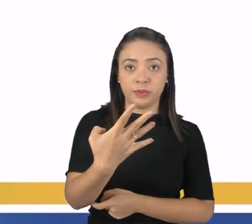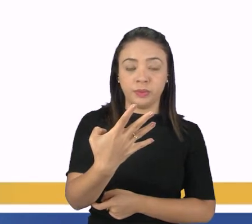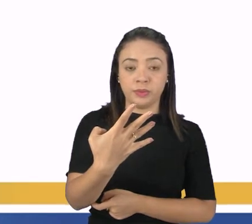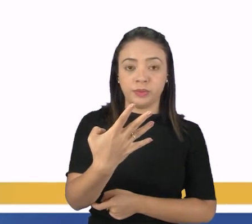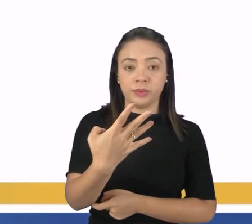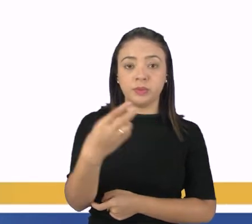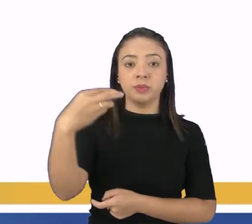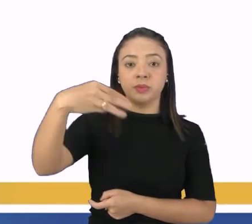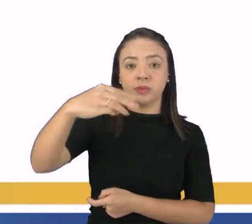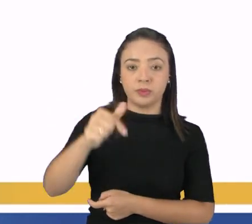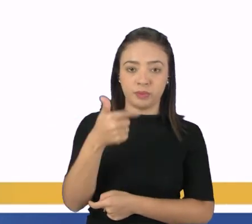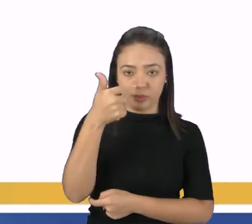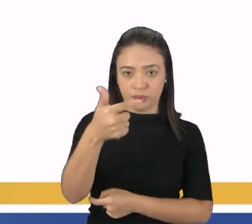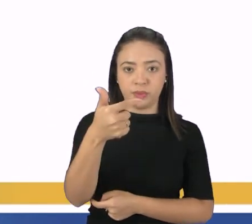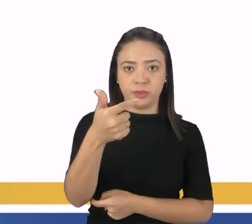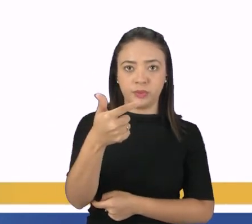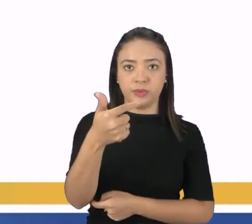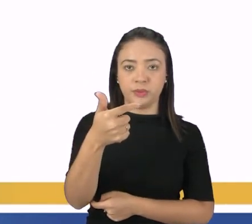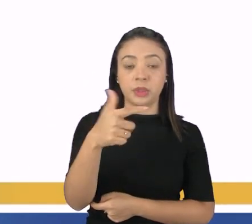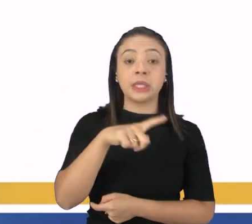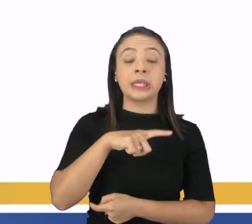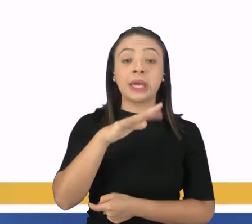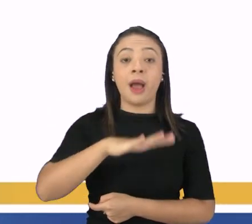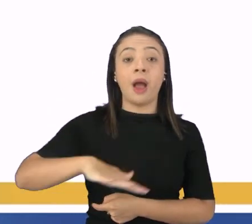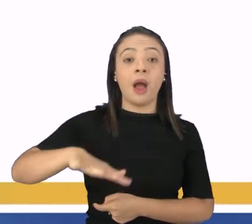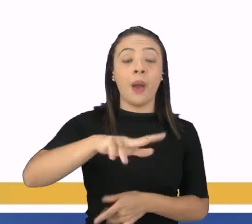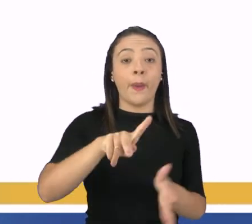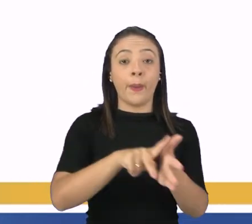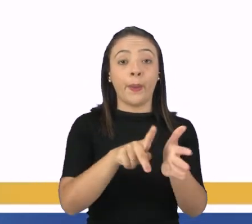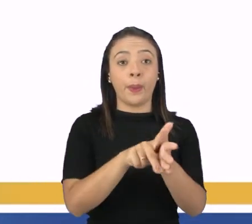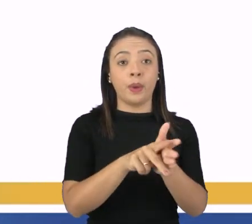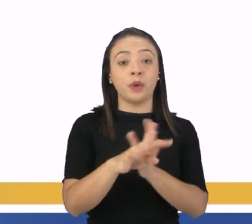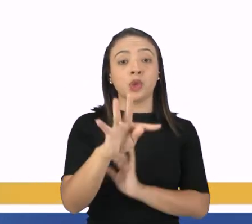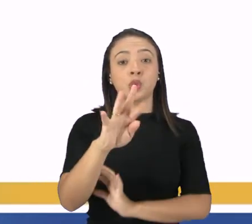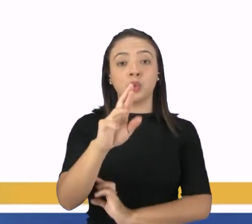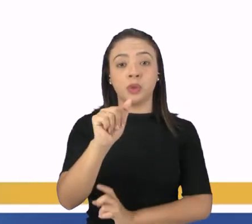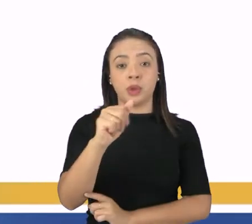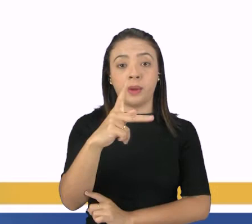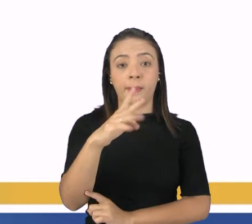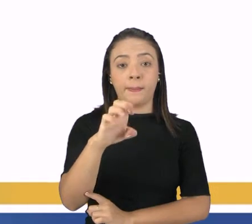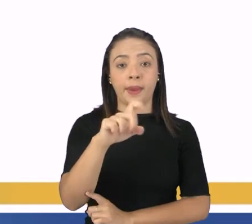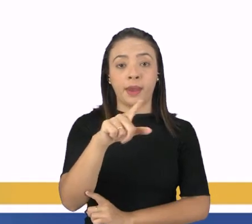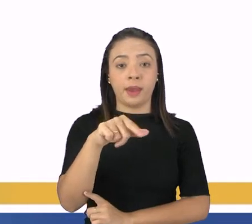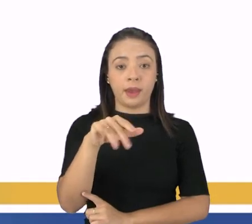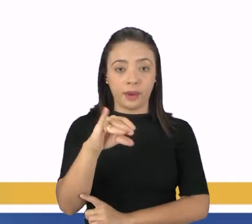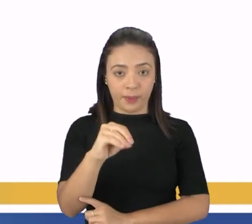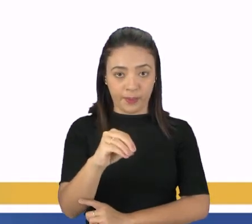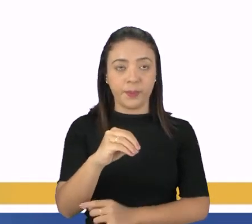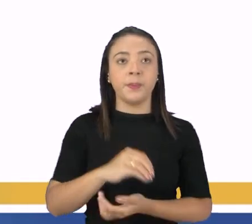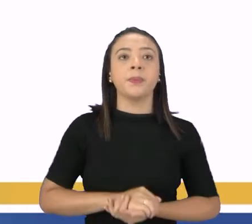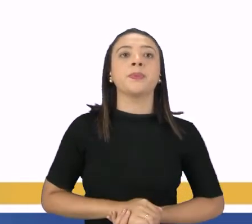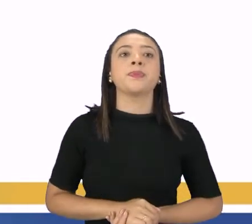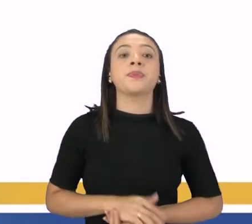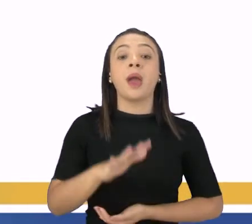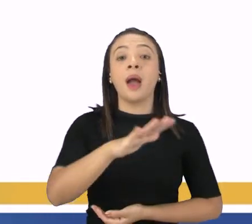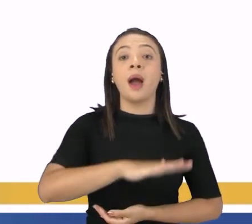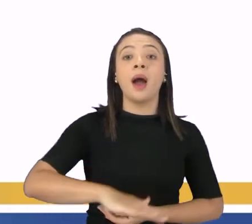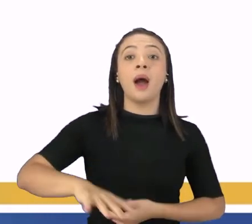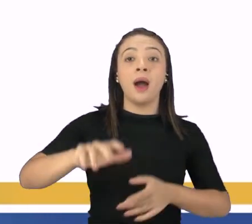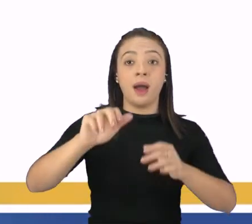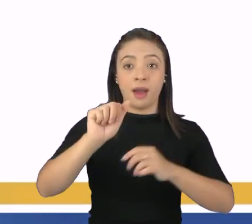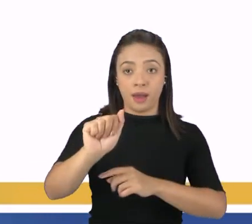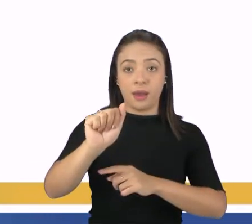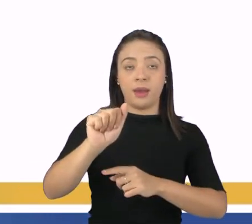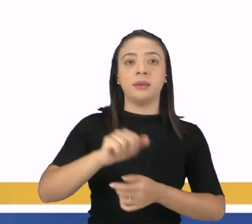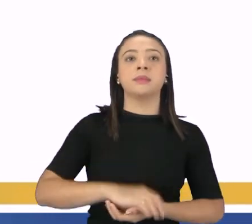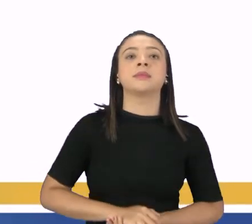264 metros quadrados de área do nosso trapézio. Então, isso seria a área do terreno A. Façamos,